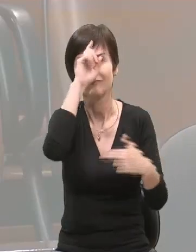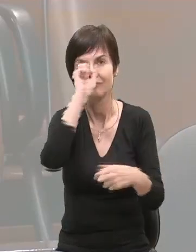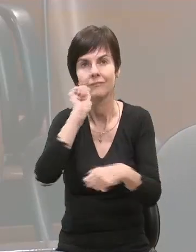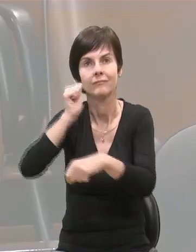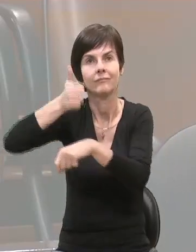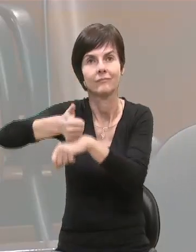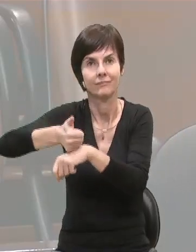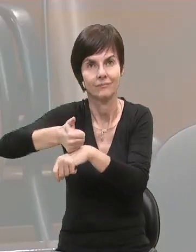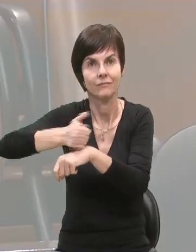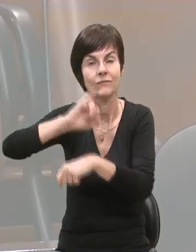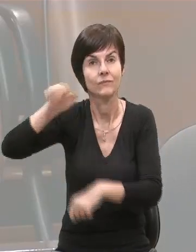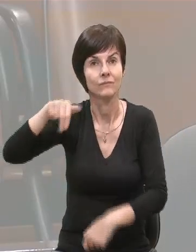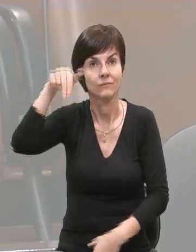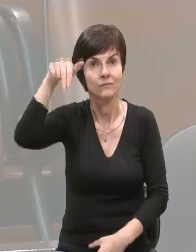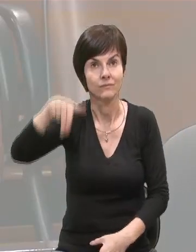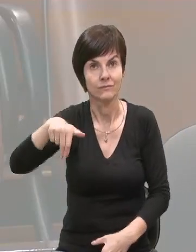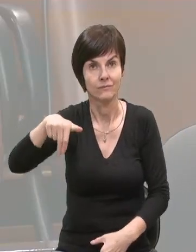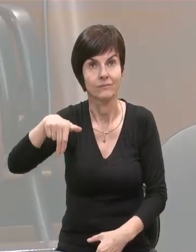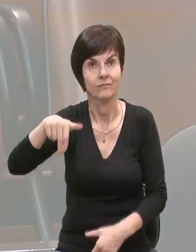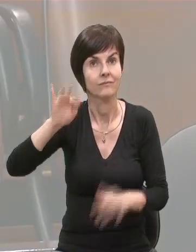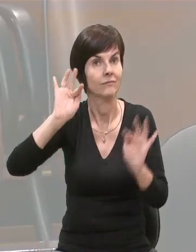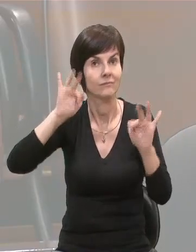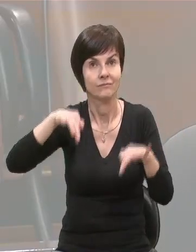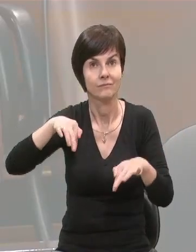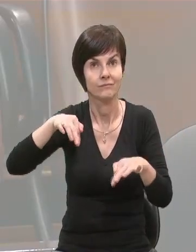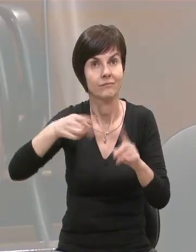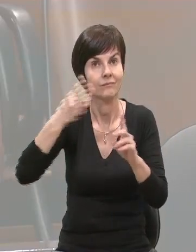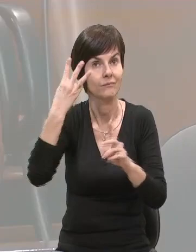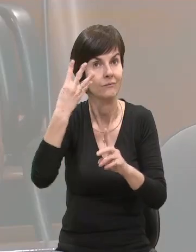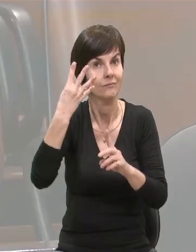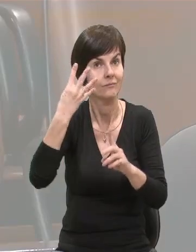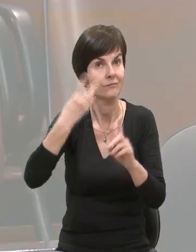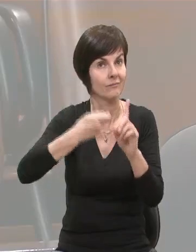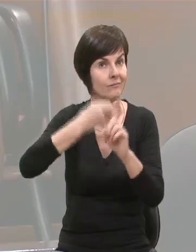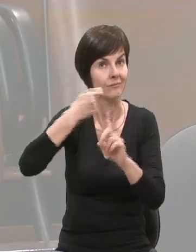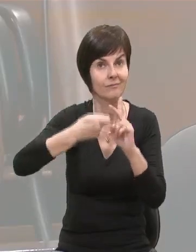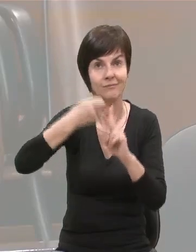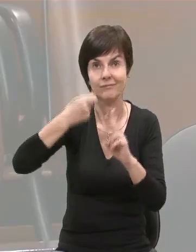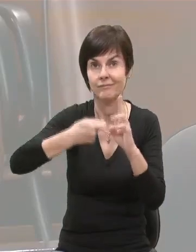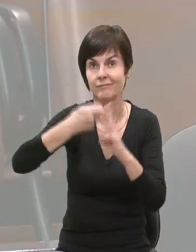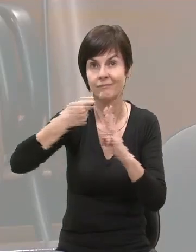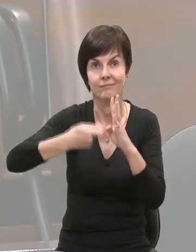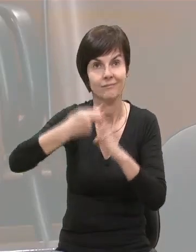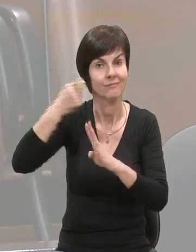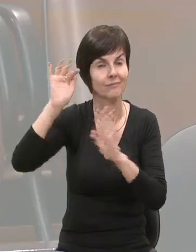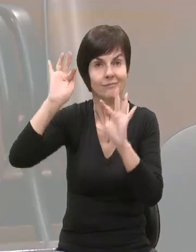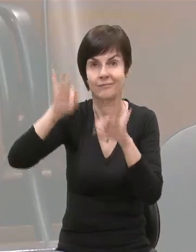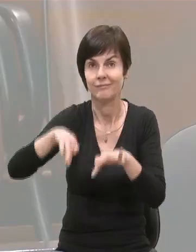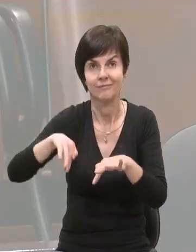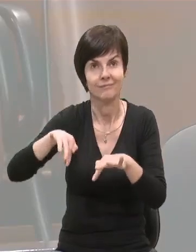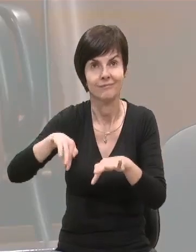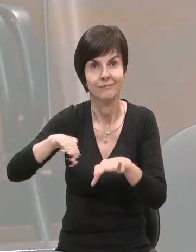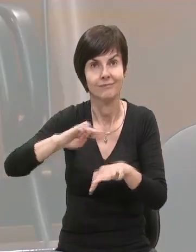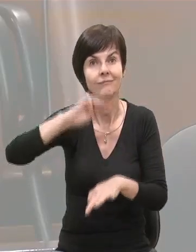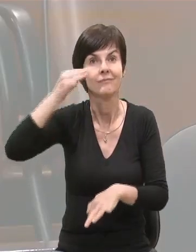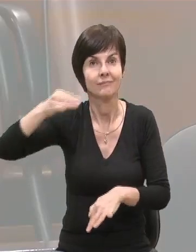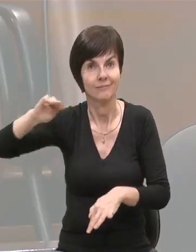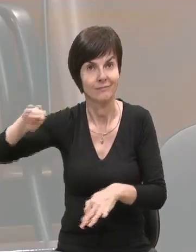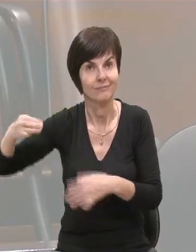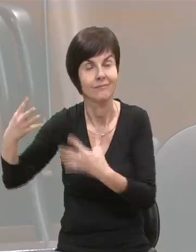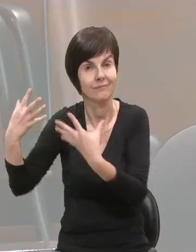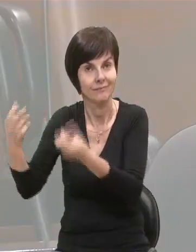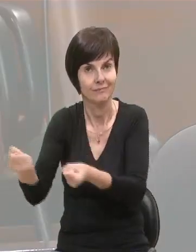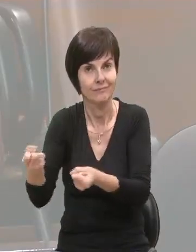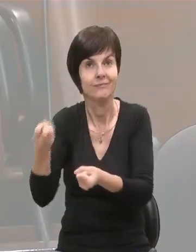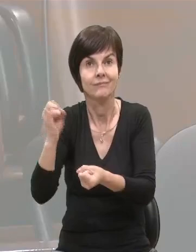junho, se avizinha aí, faltam 4 meses. 4 meses e 15 dias. Volto a dizer, se